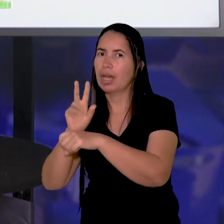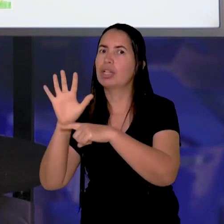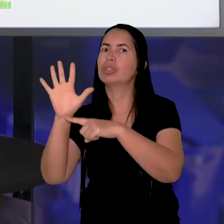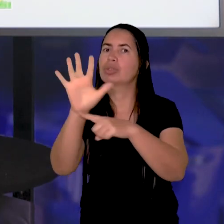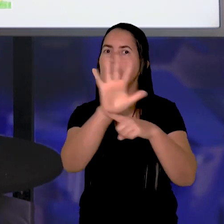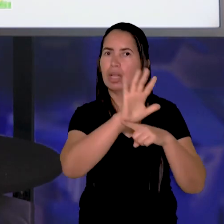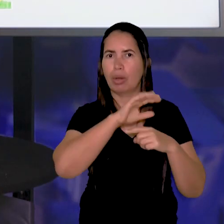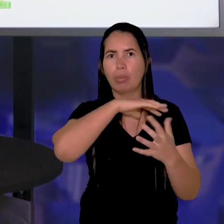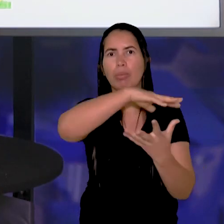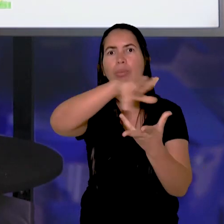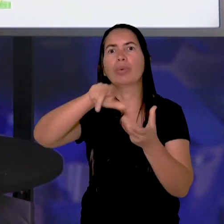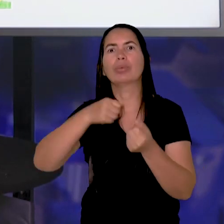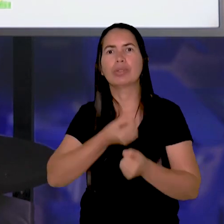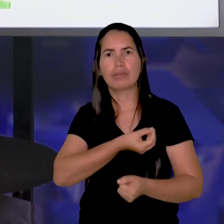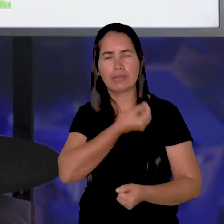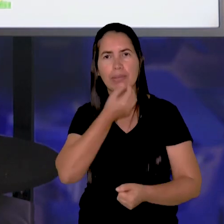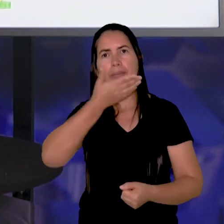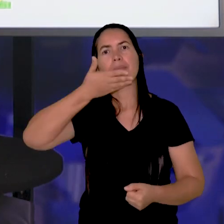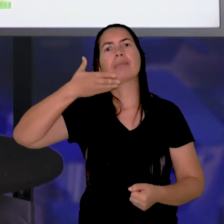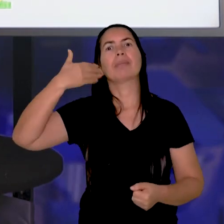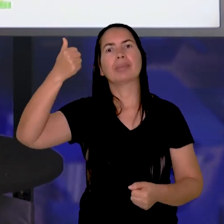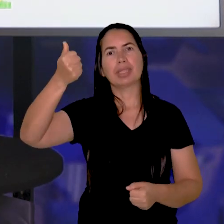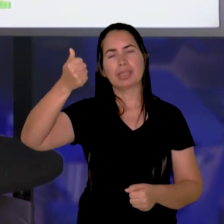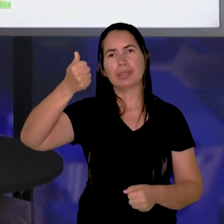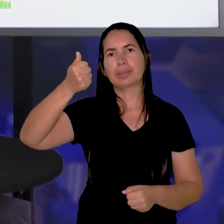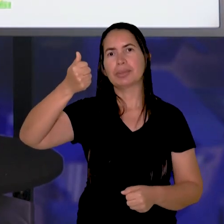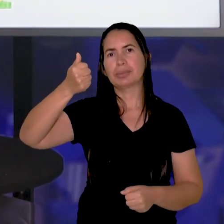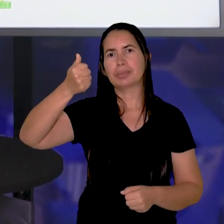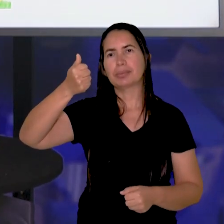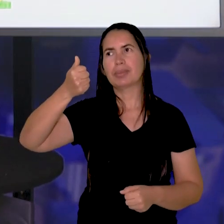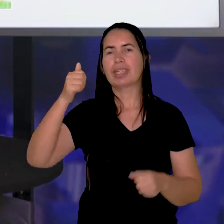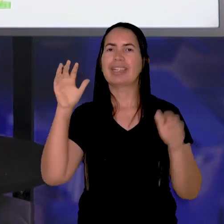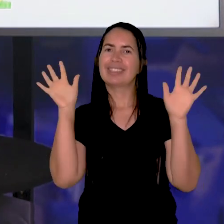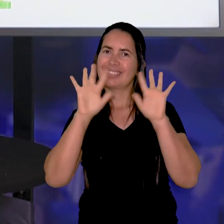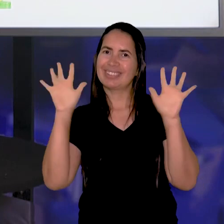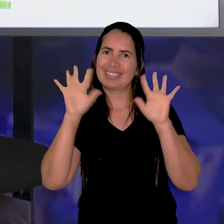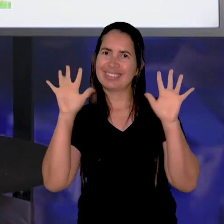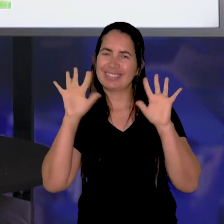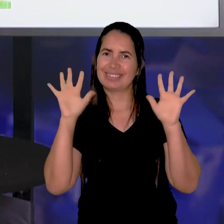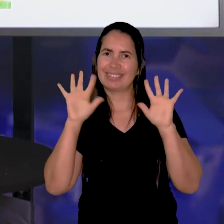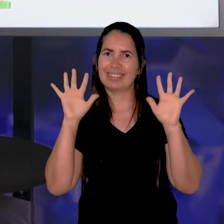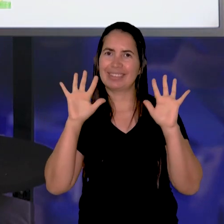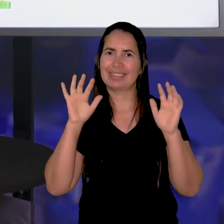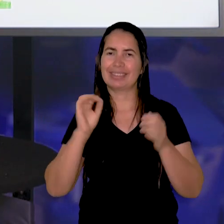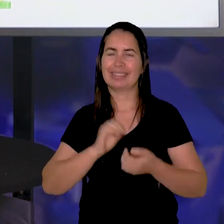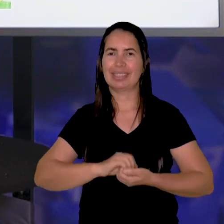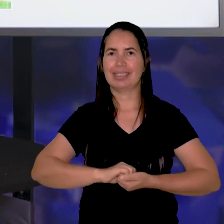planeta a viver melhor. Até a próxima!